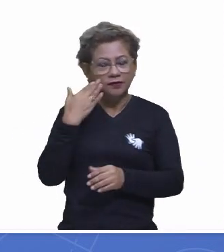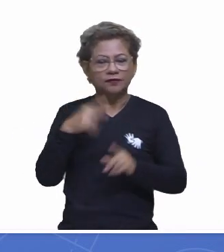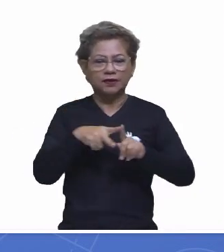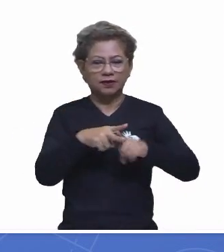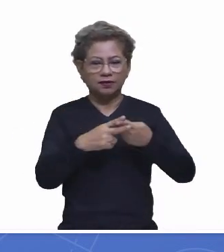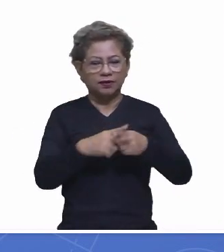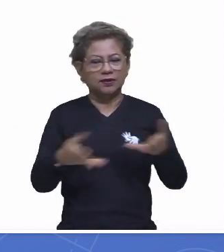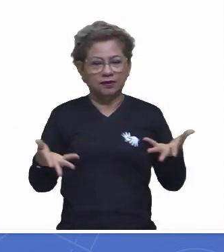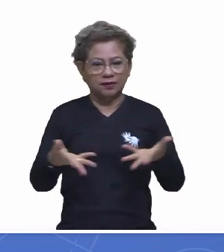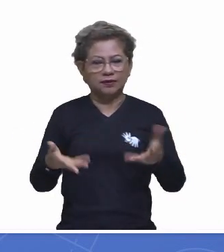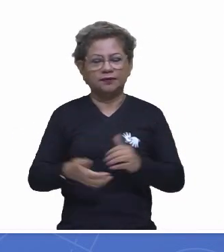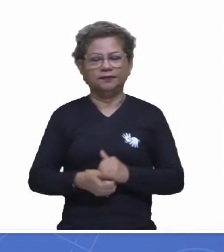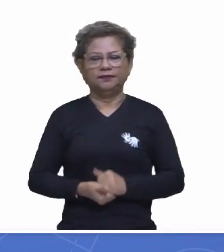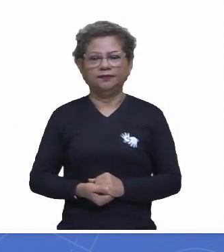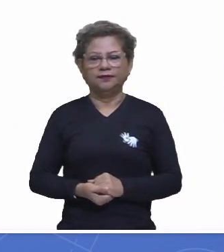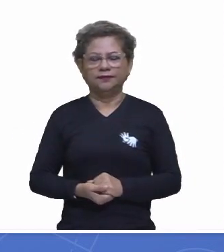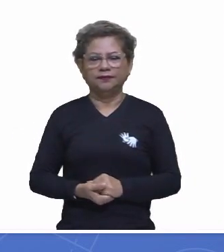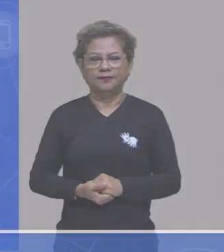agora.